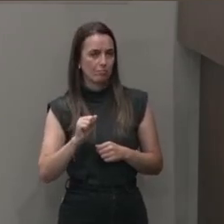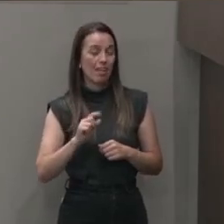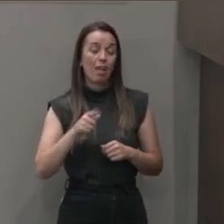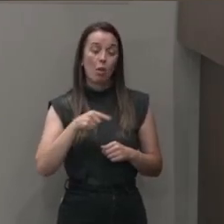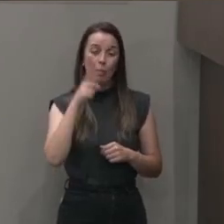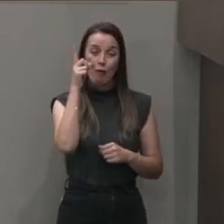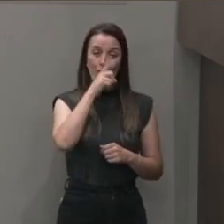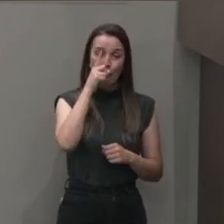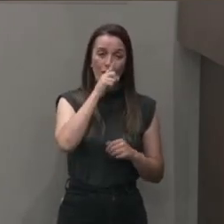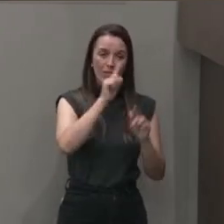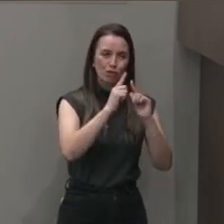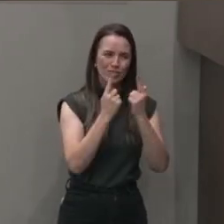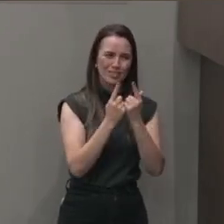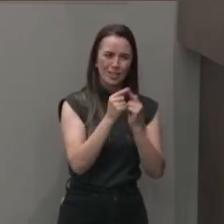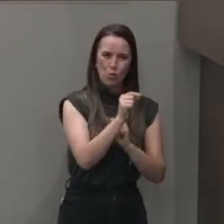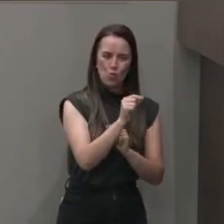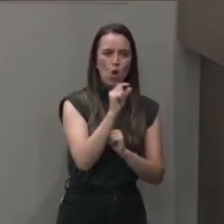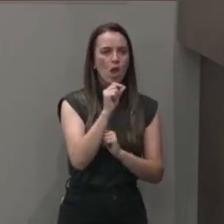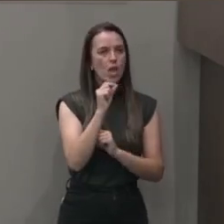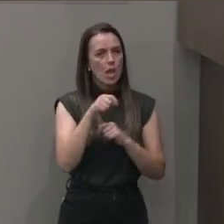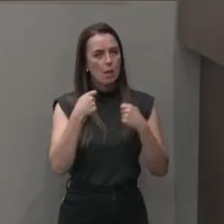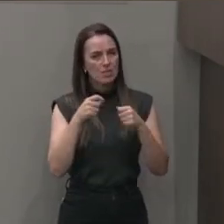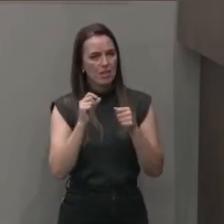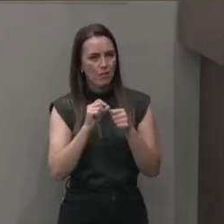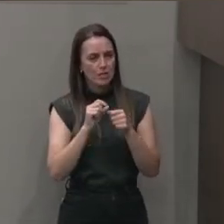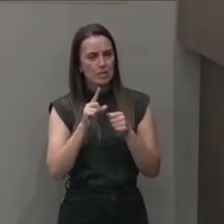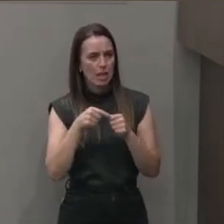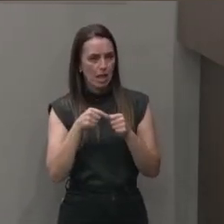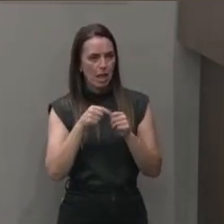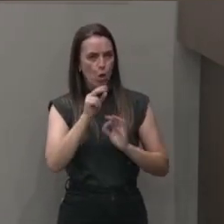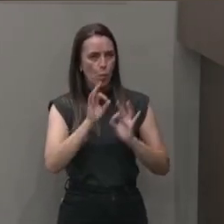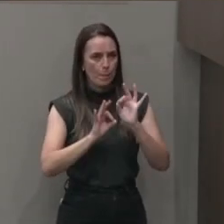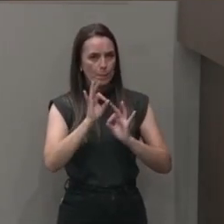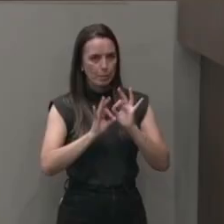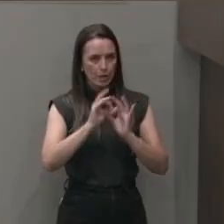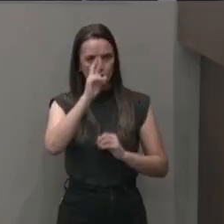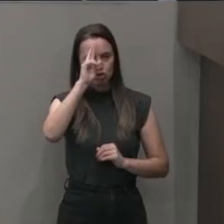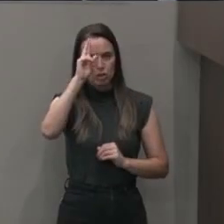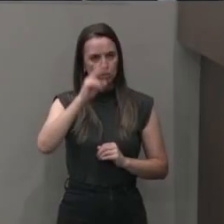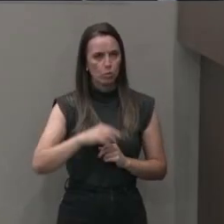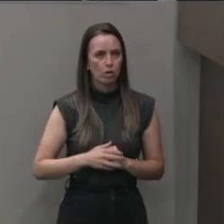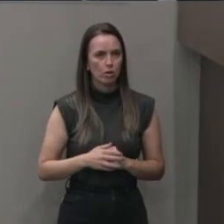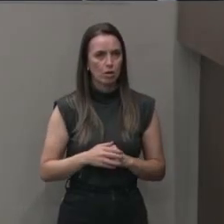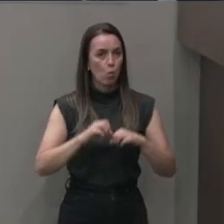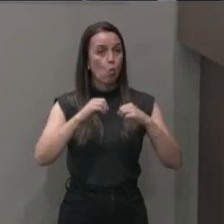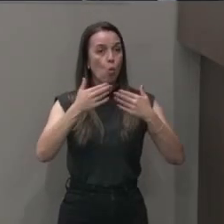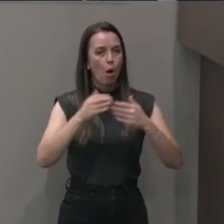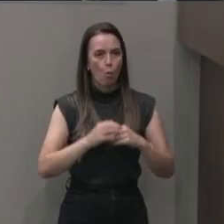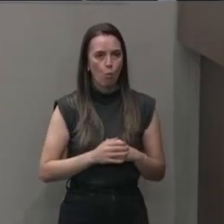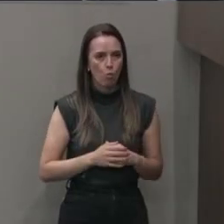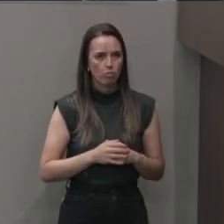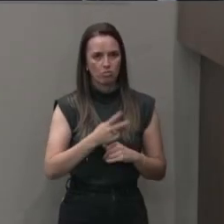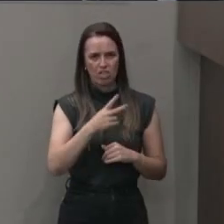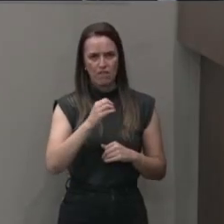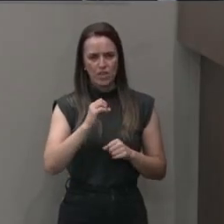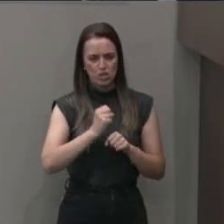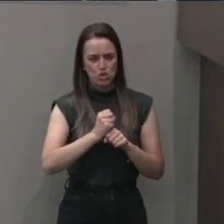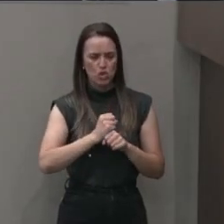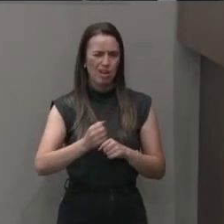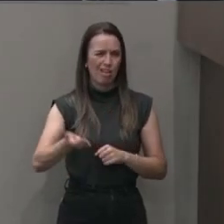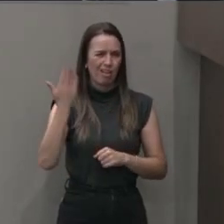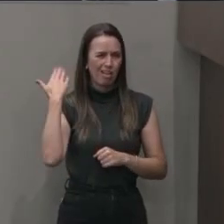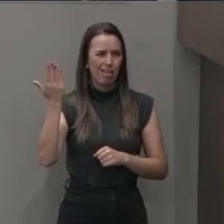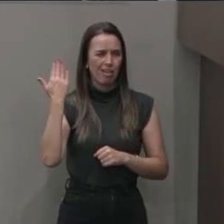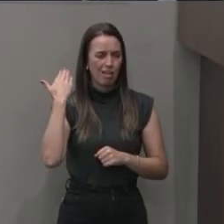essa decisão é o plano diretor. Eu pergunto para os colegas vereadores, qual plano diretor? O de 20 anos atrás? É mais